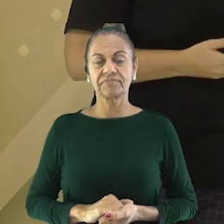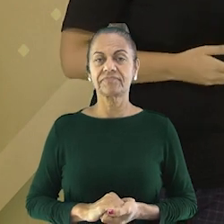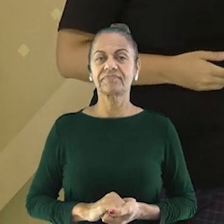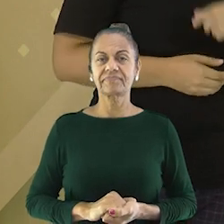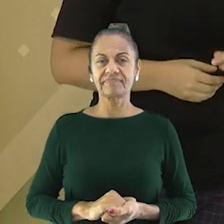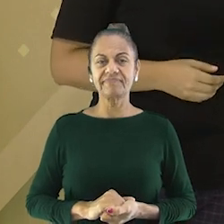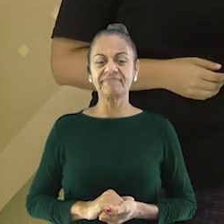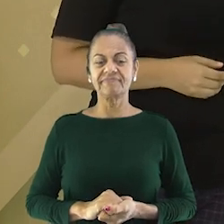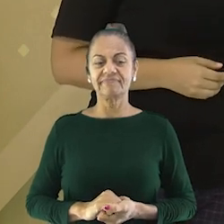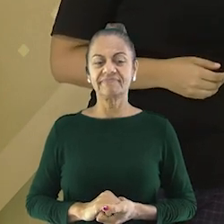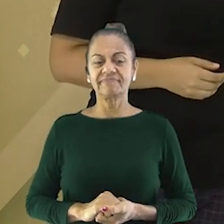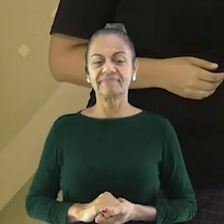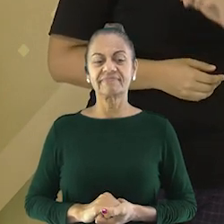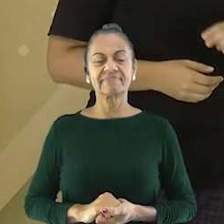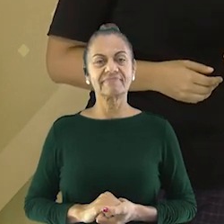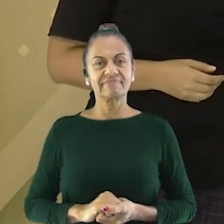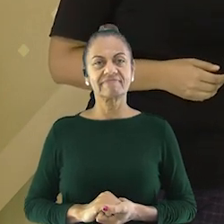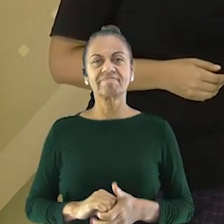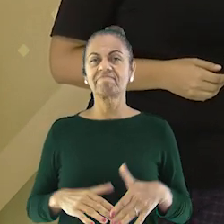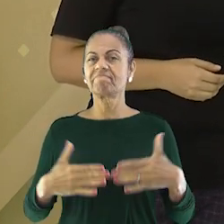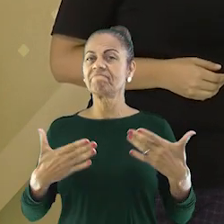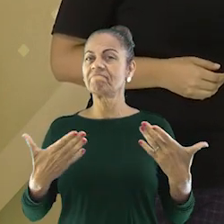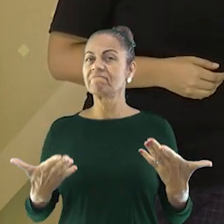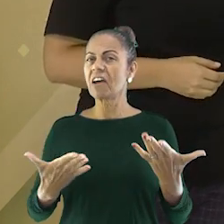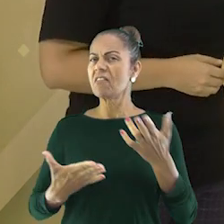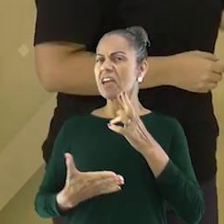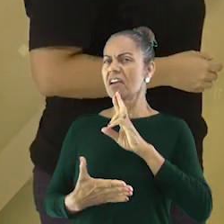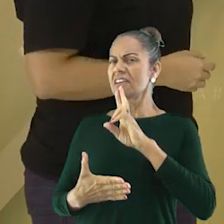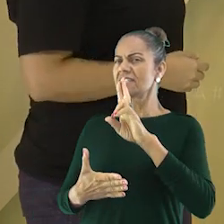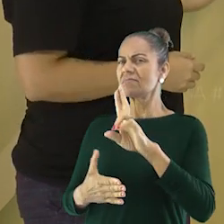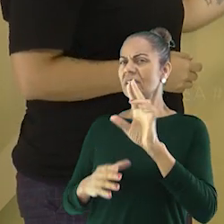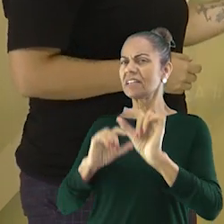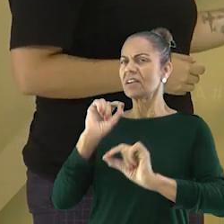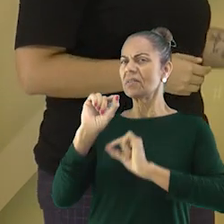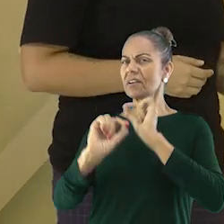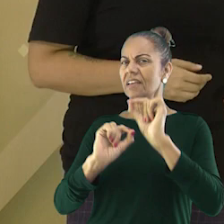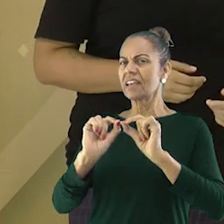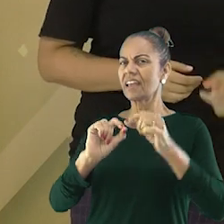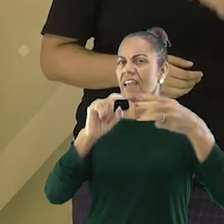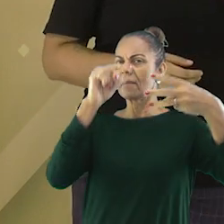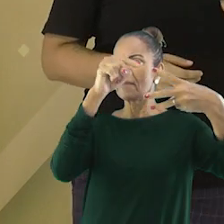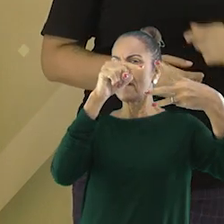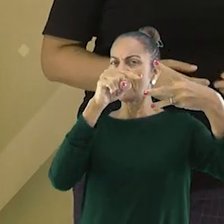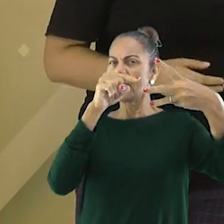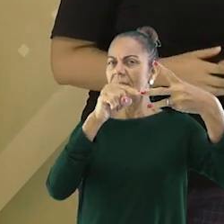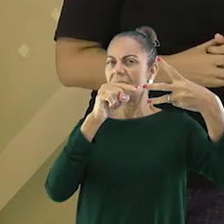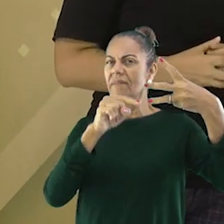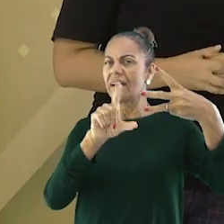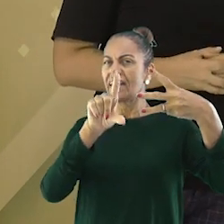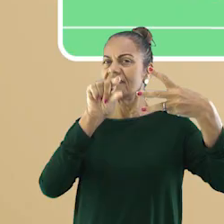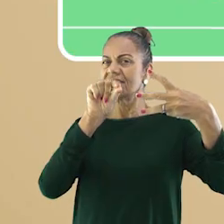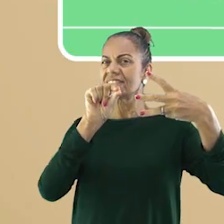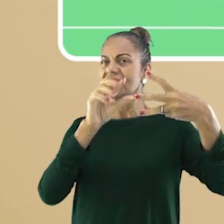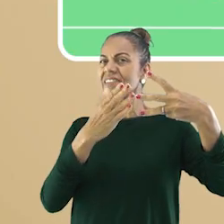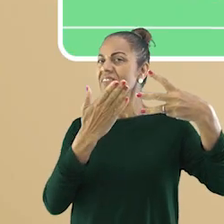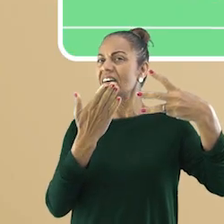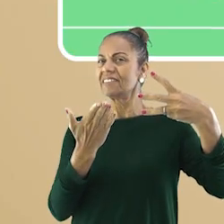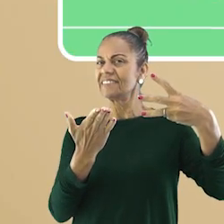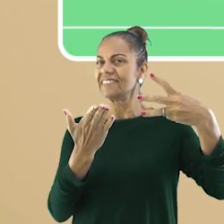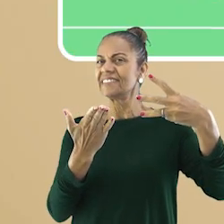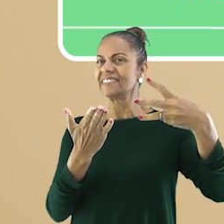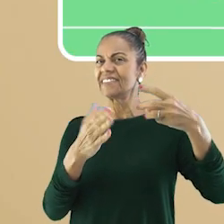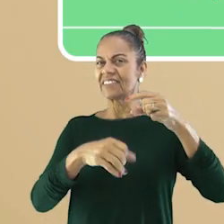exciting. Então, qual foi a minha resposta dentre as 3 alternativas? Tempo.